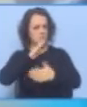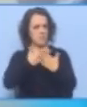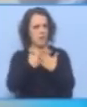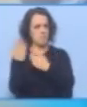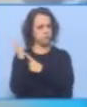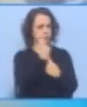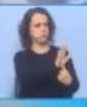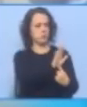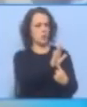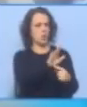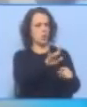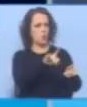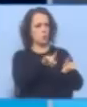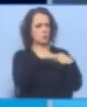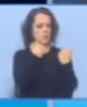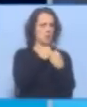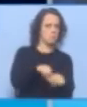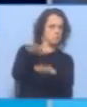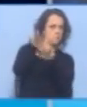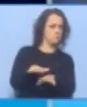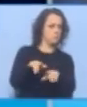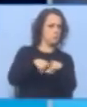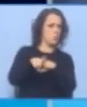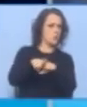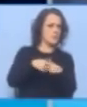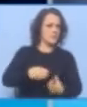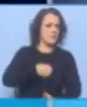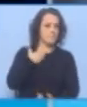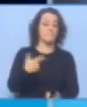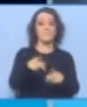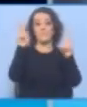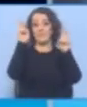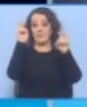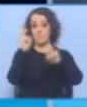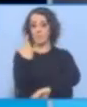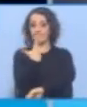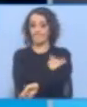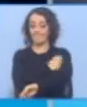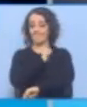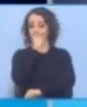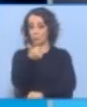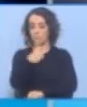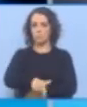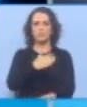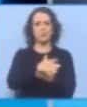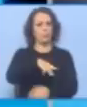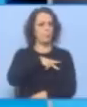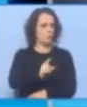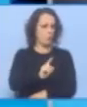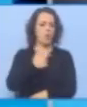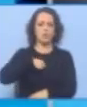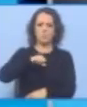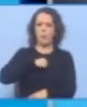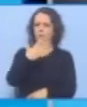pelo mundo da política? Bom, este tema de eutanásia está na ordem do dia, não só em Portugal, como noutros países, em Espanha, em